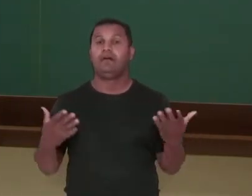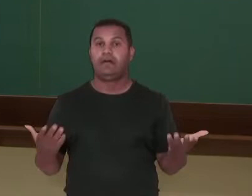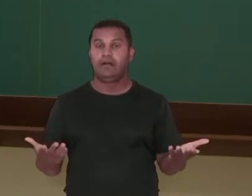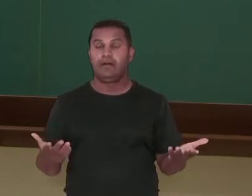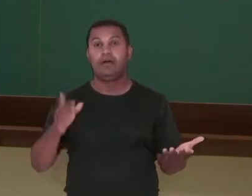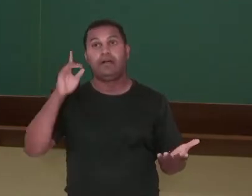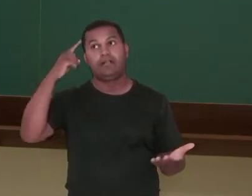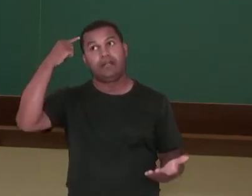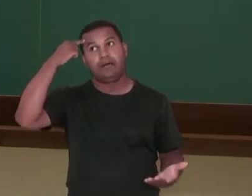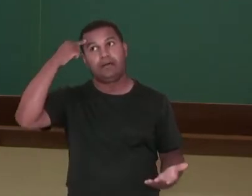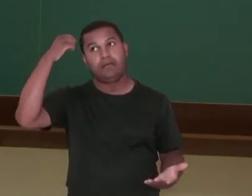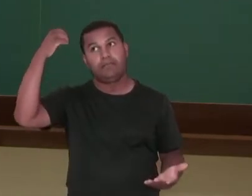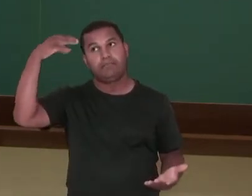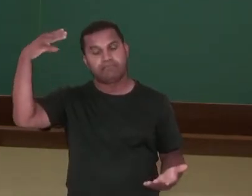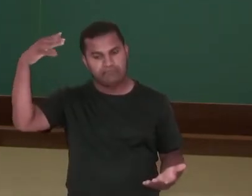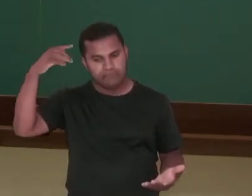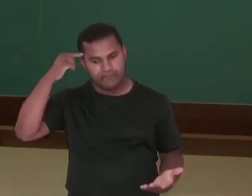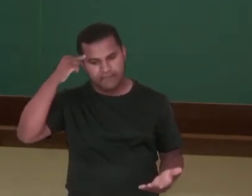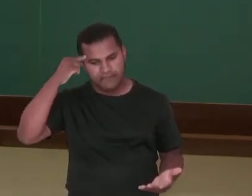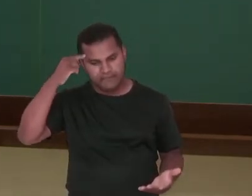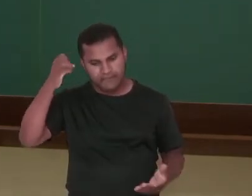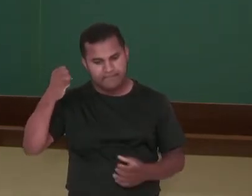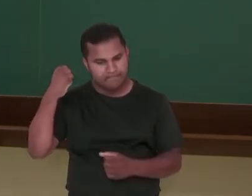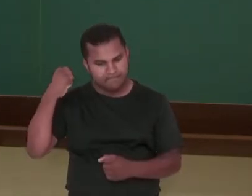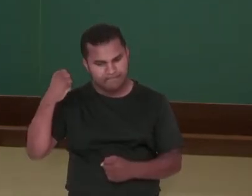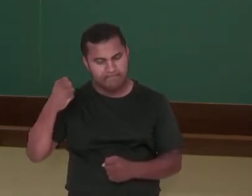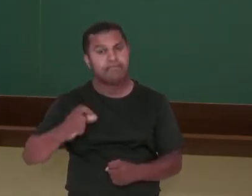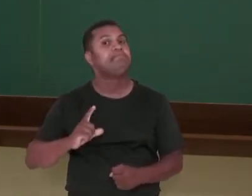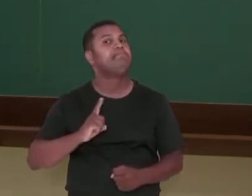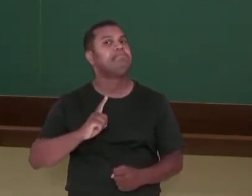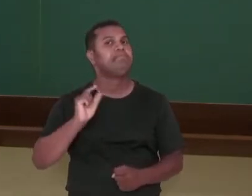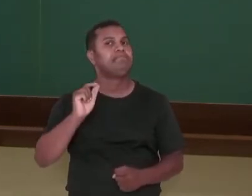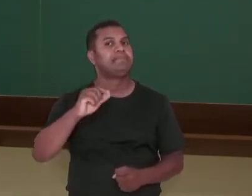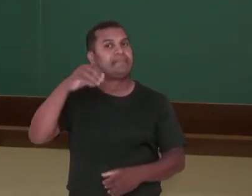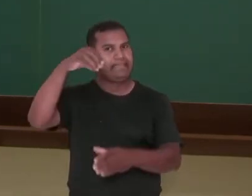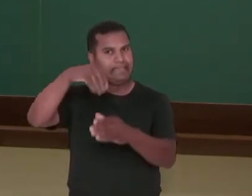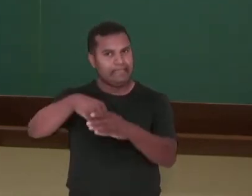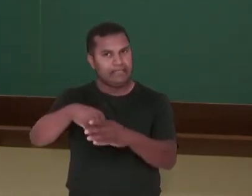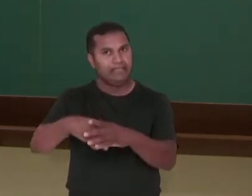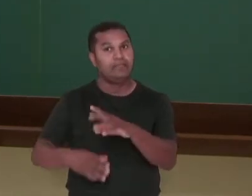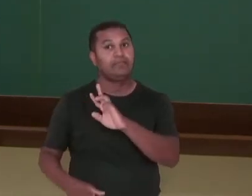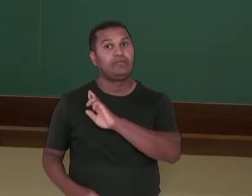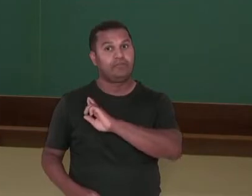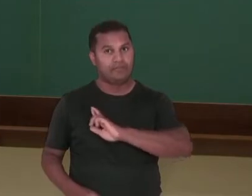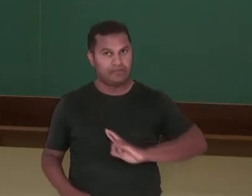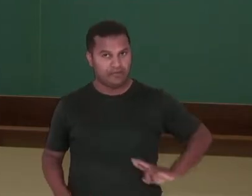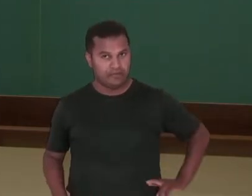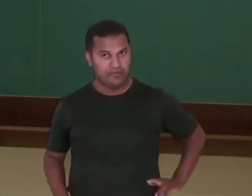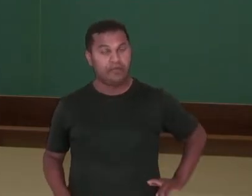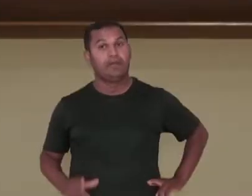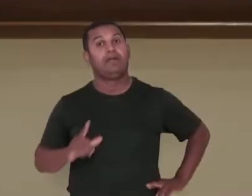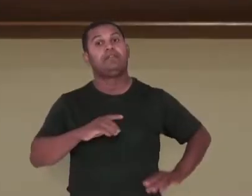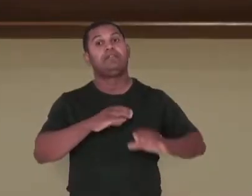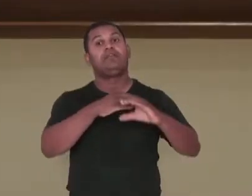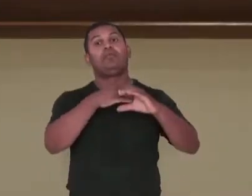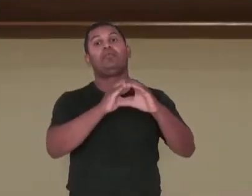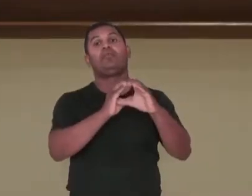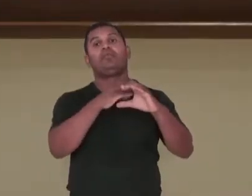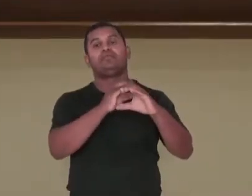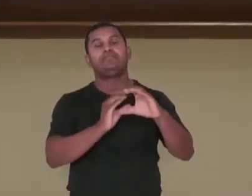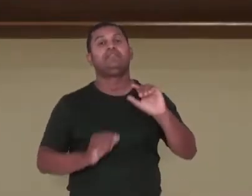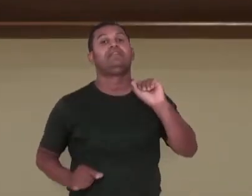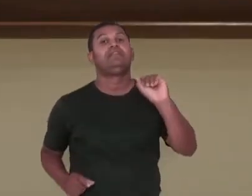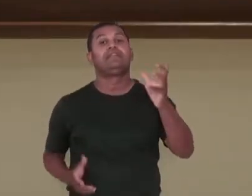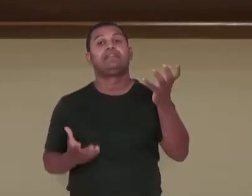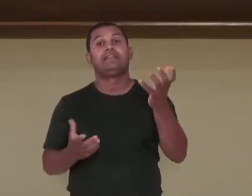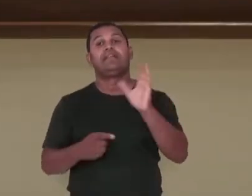positivista estava dentro dessa ideia de se constituir uma república, e o conceito positivista, ele busca